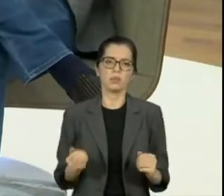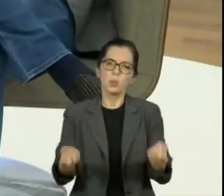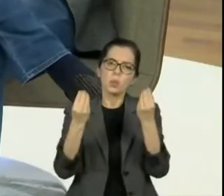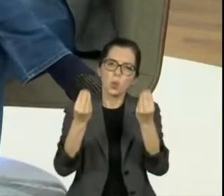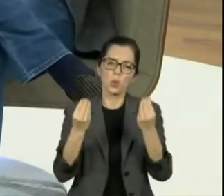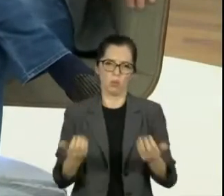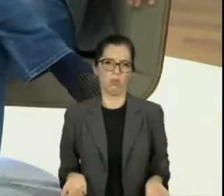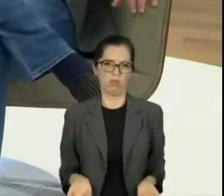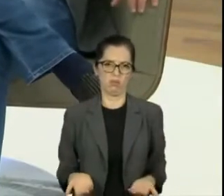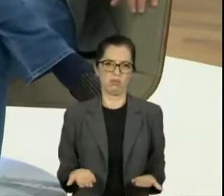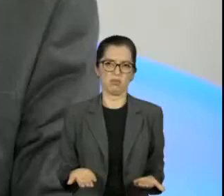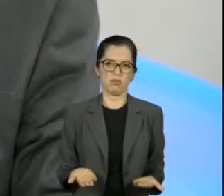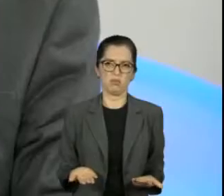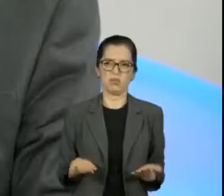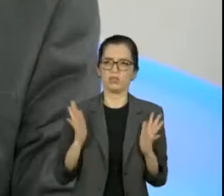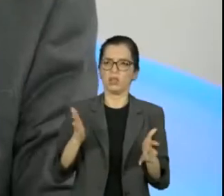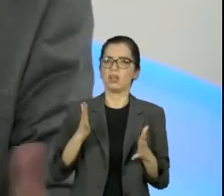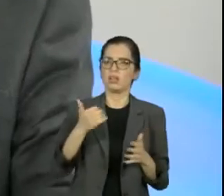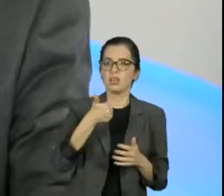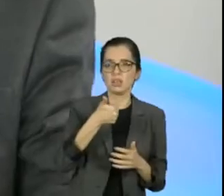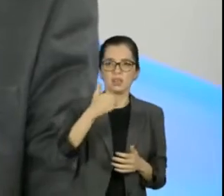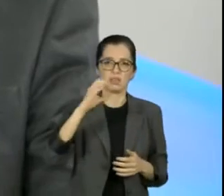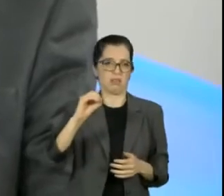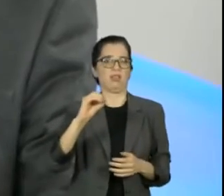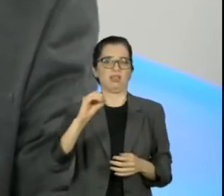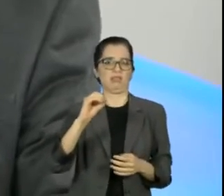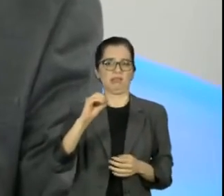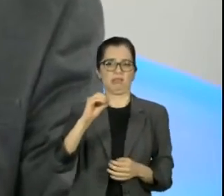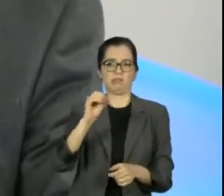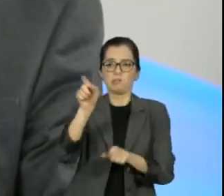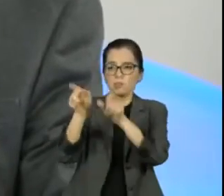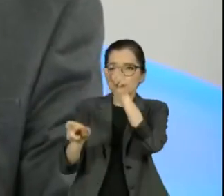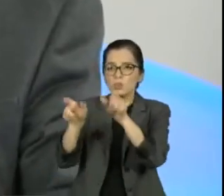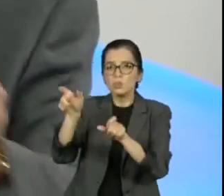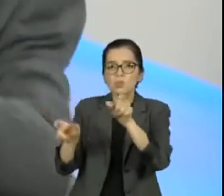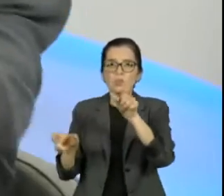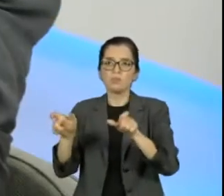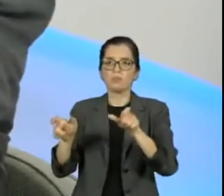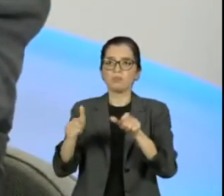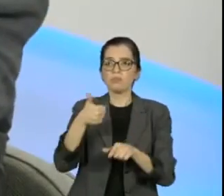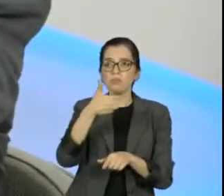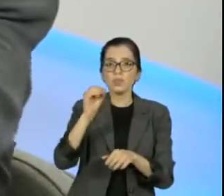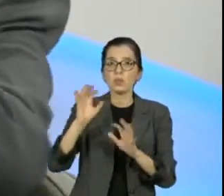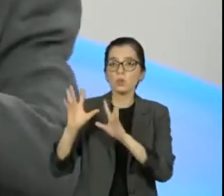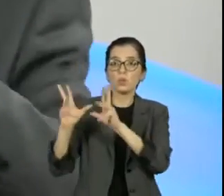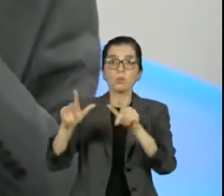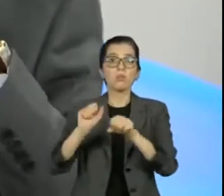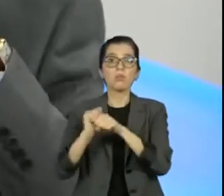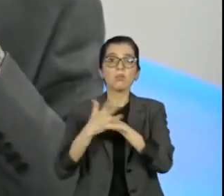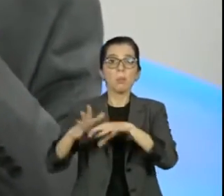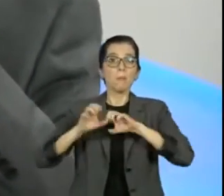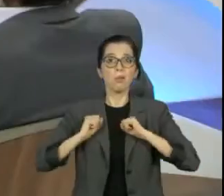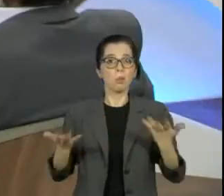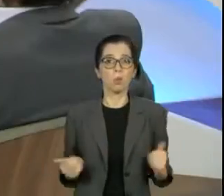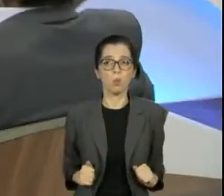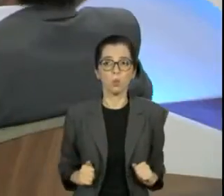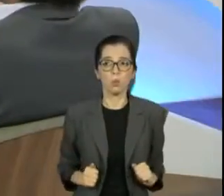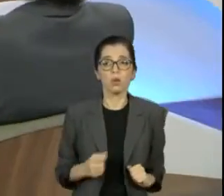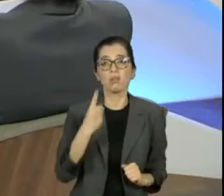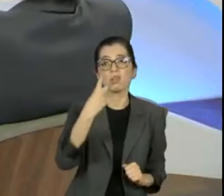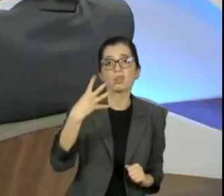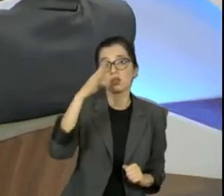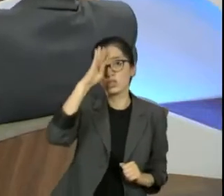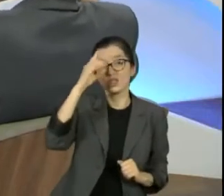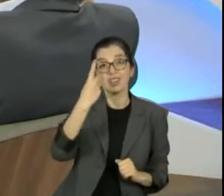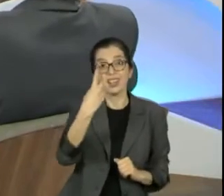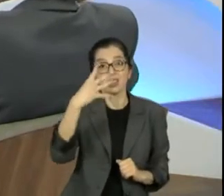10 titulares? Ah, por quê? Porque está todo mundo de Covid. E tem que ficar 14 dias. Pode